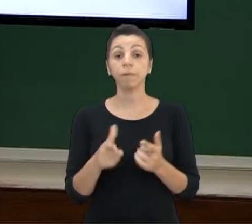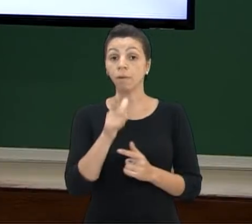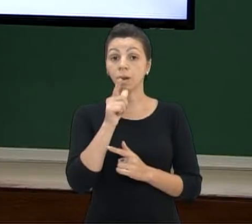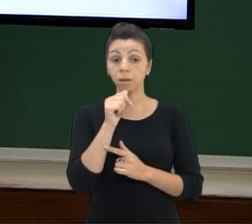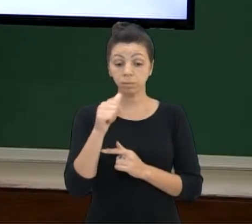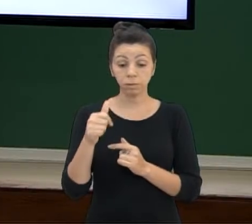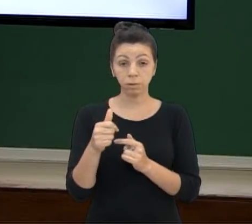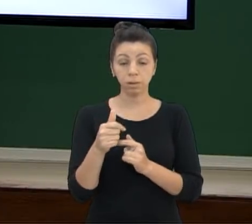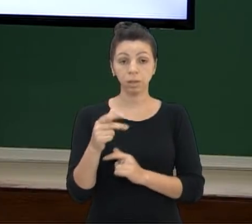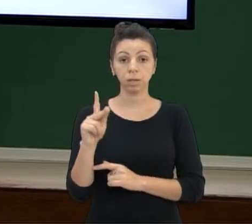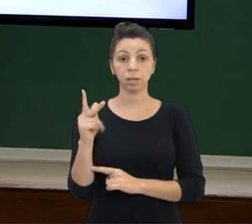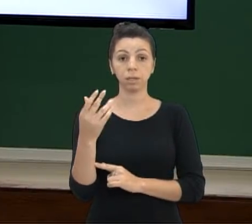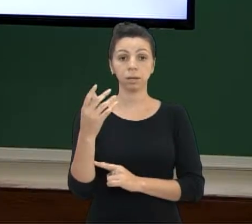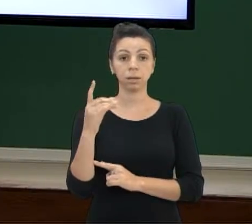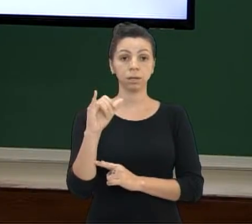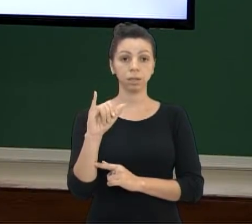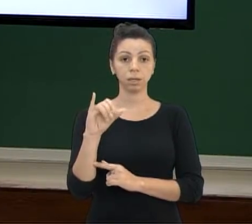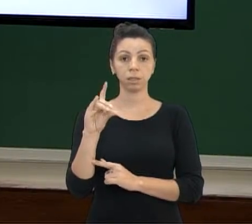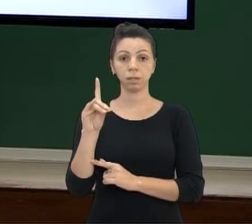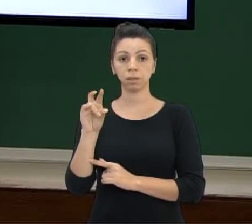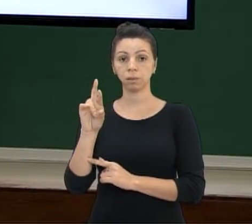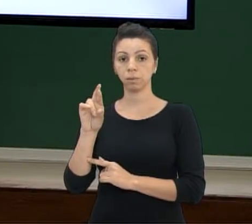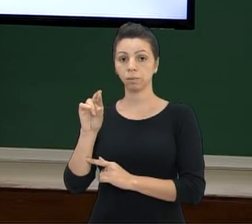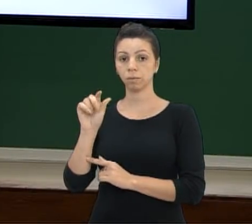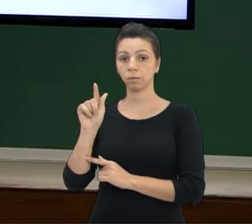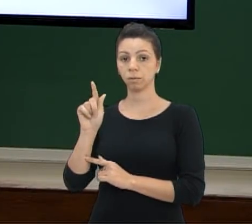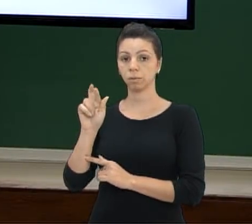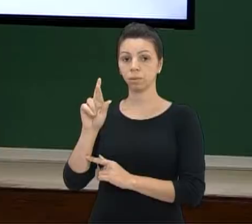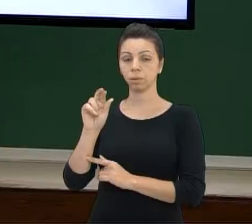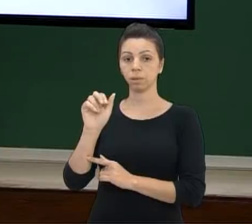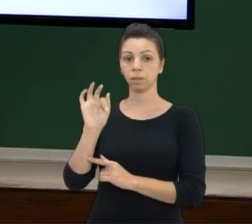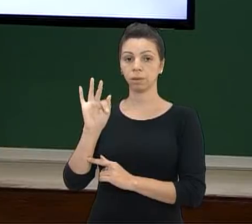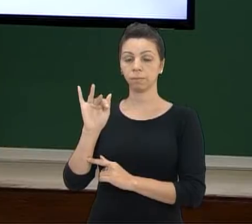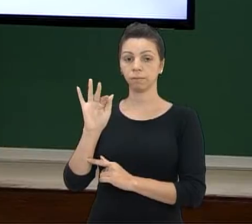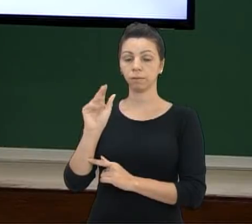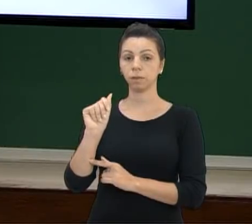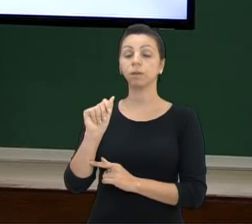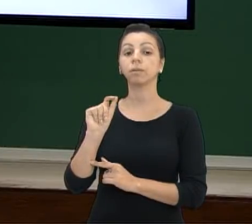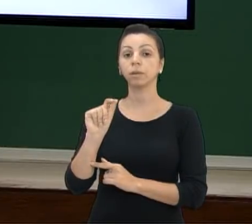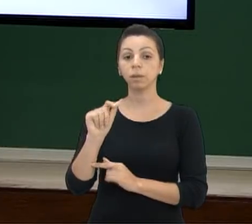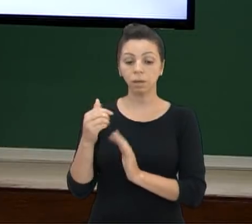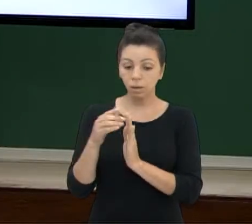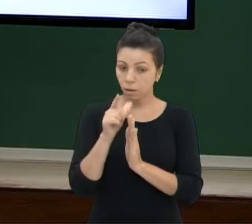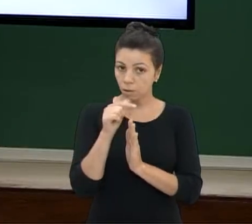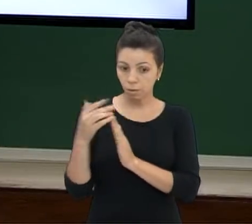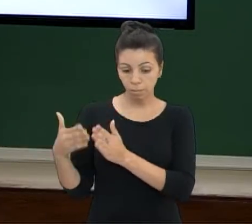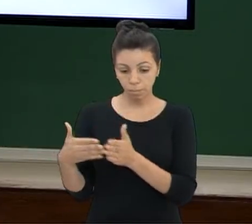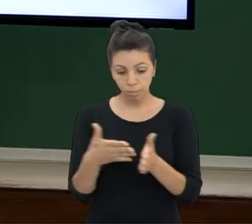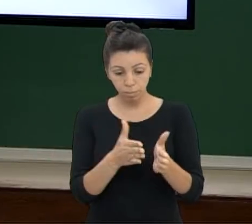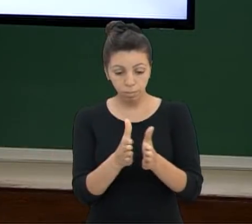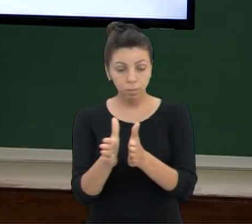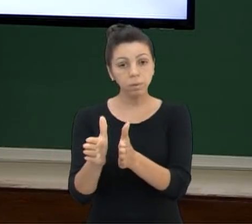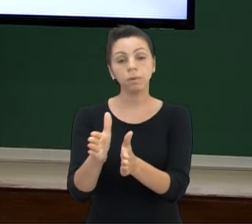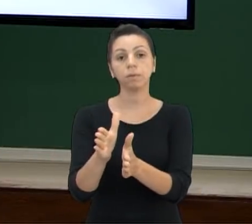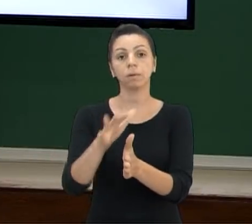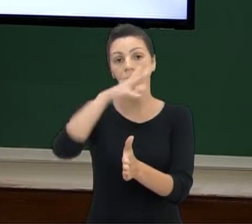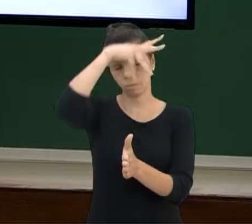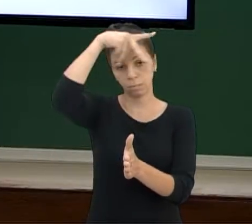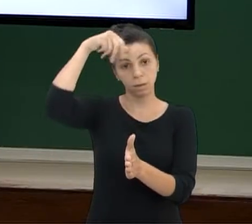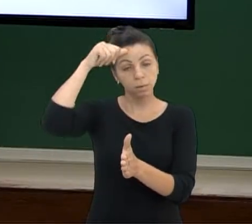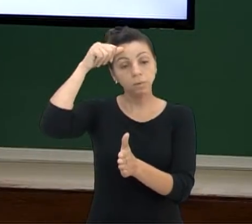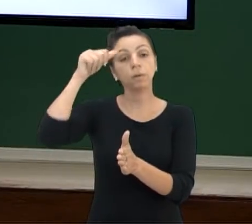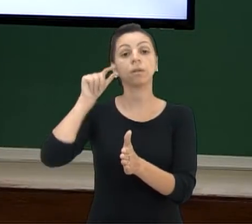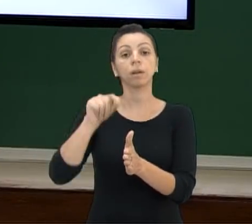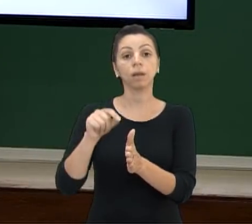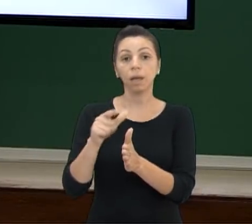da hidrografia do nosso país, vale destacar o rio Amazonas, que é o maior rio do nosso